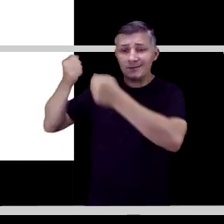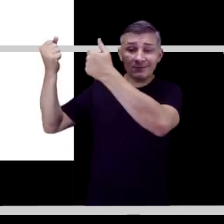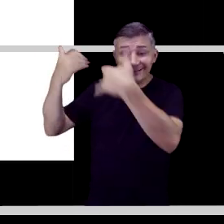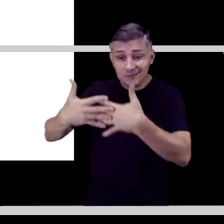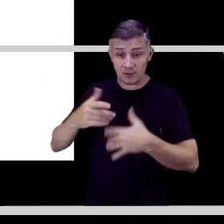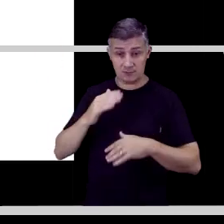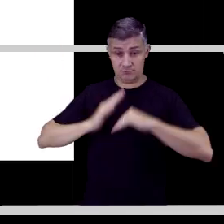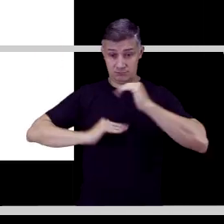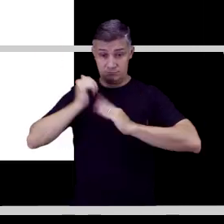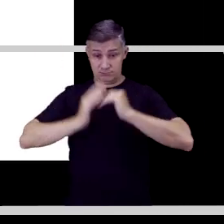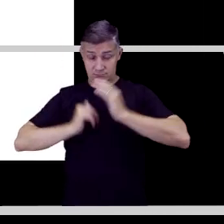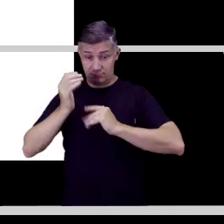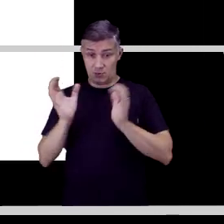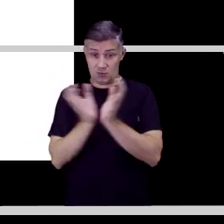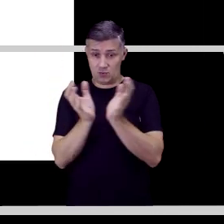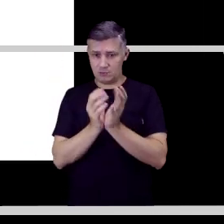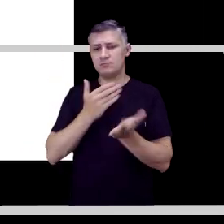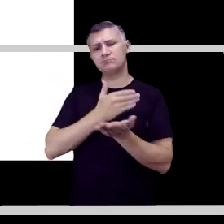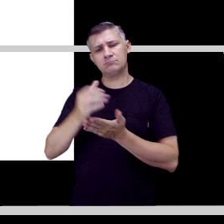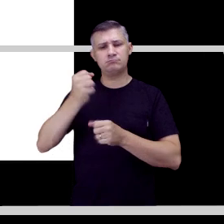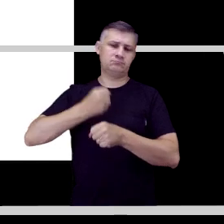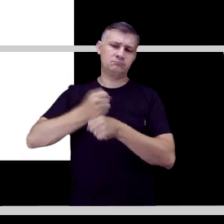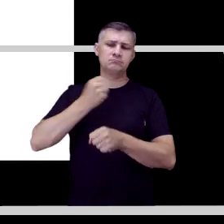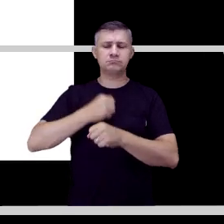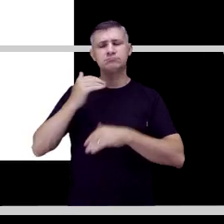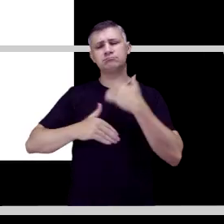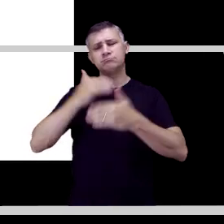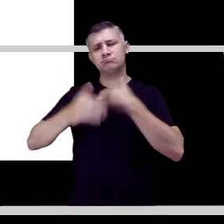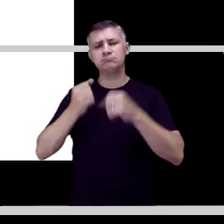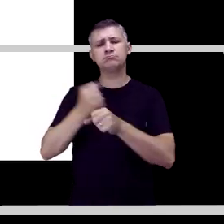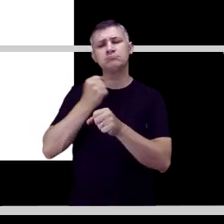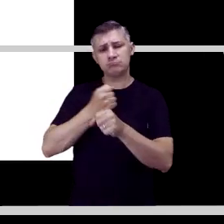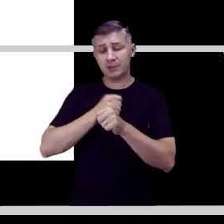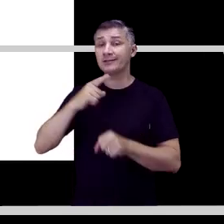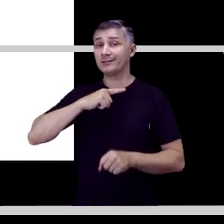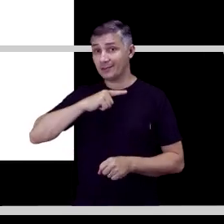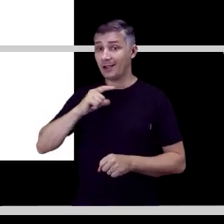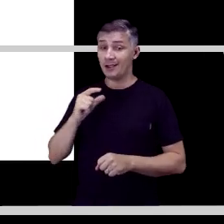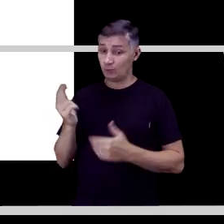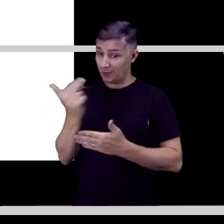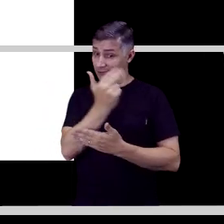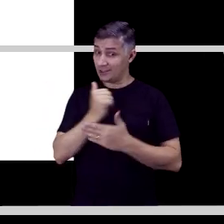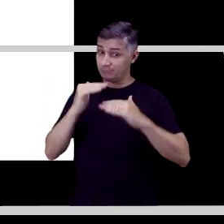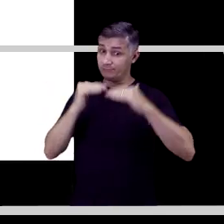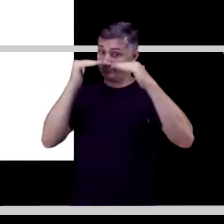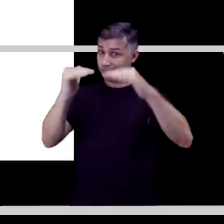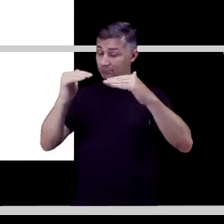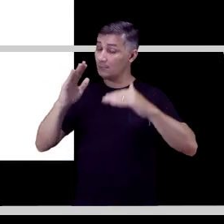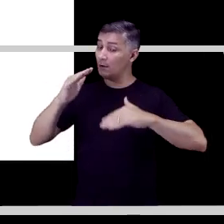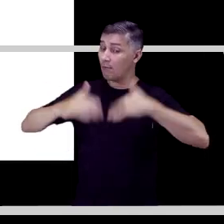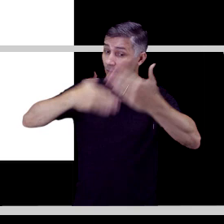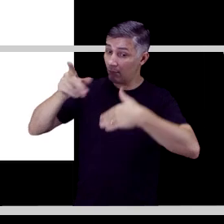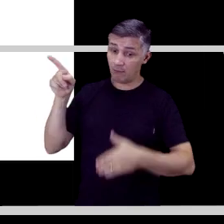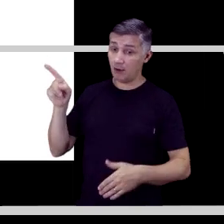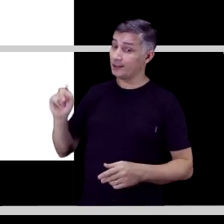operário troca essa fiada e ela não se repete, né? Então, nós fomos na obra, explicamos essa lógica para a equipe